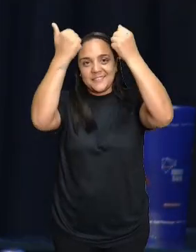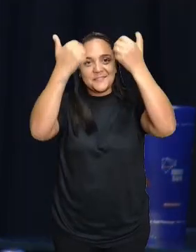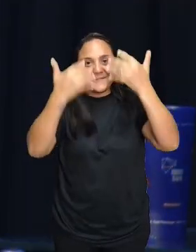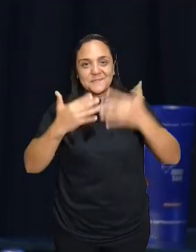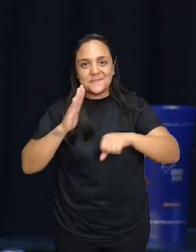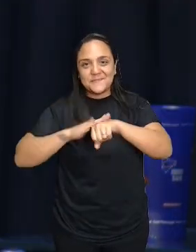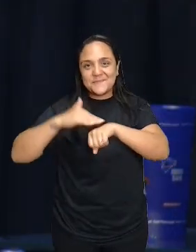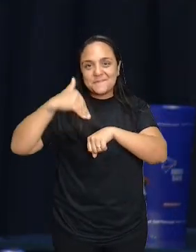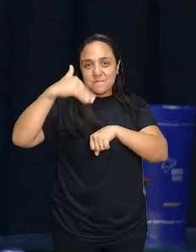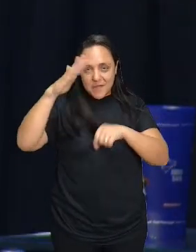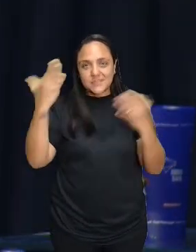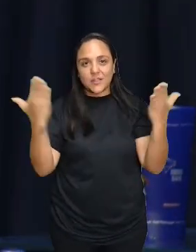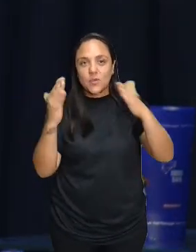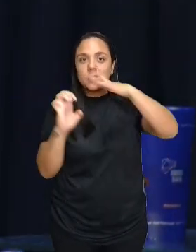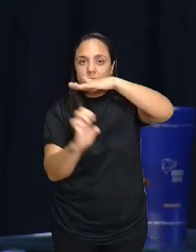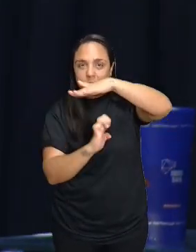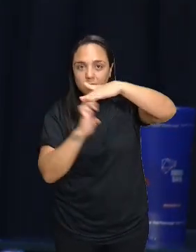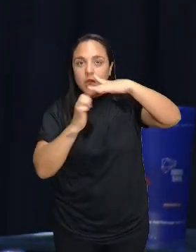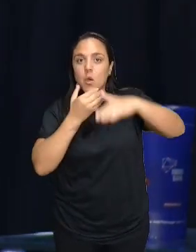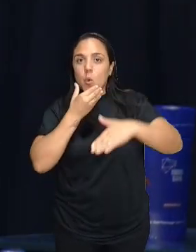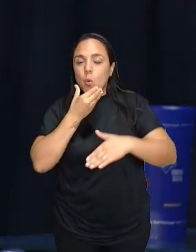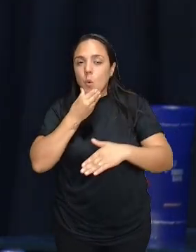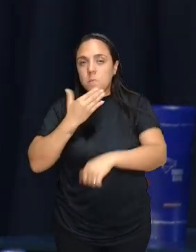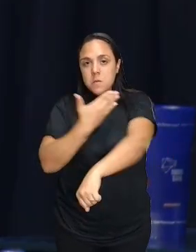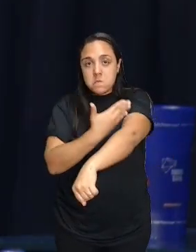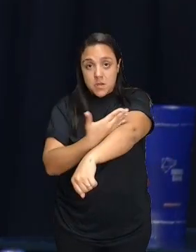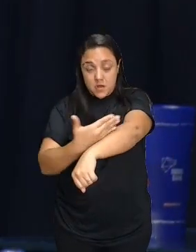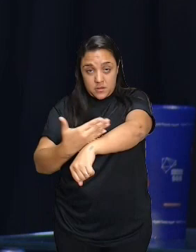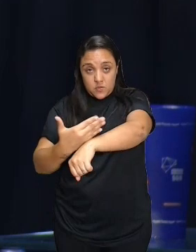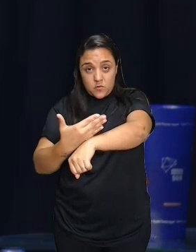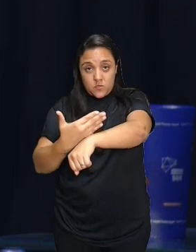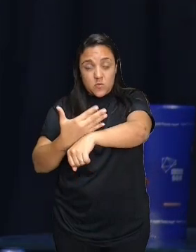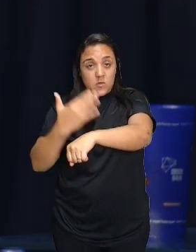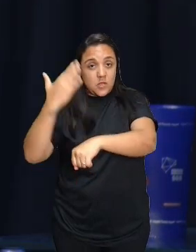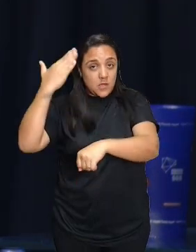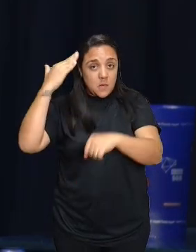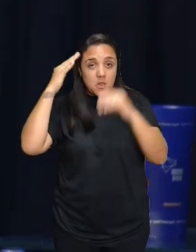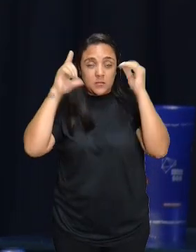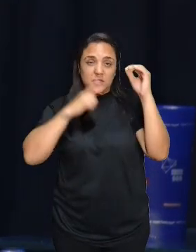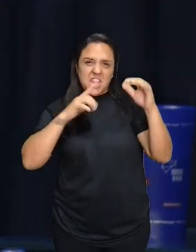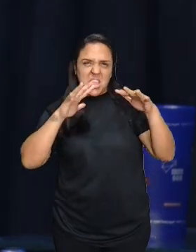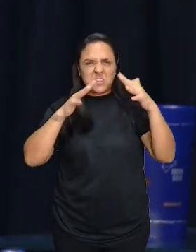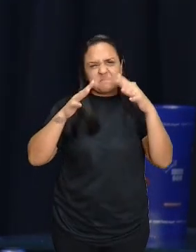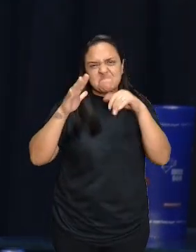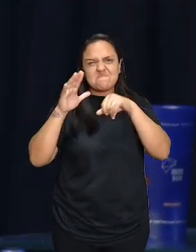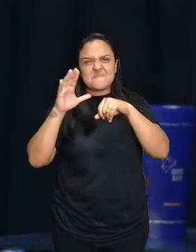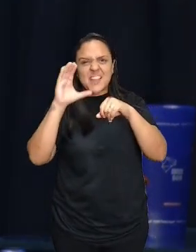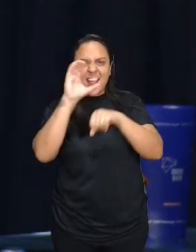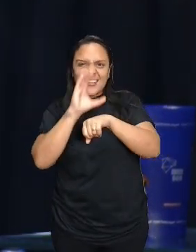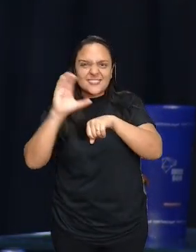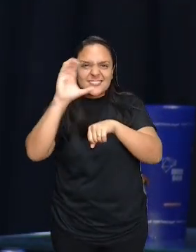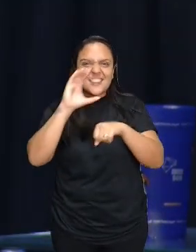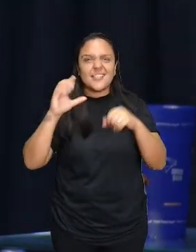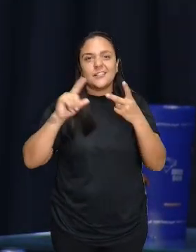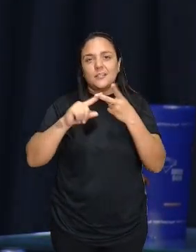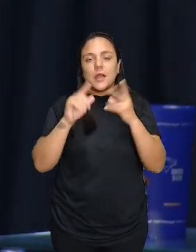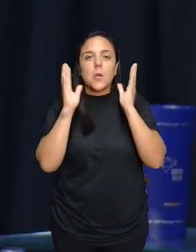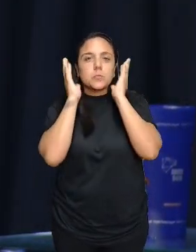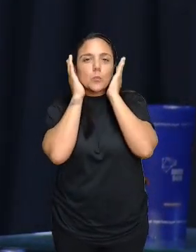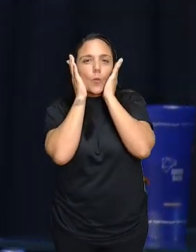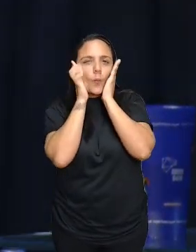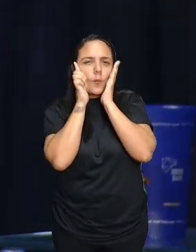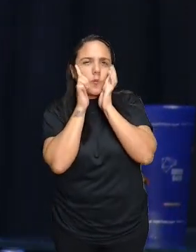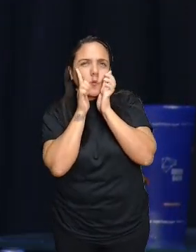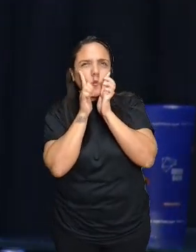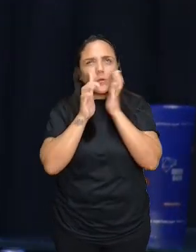Matura. Eu sou um homem branco, cabelo curto, meio castanho, meio grisalho. Barba também rala, meio grisalha